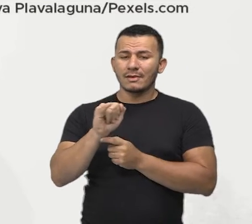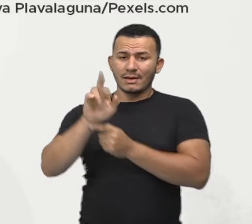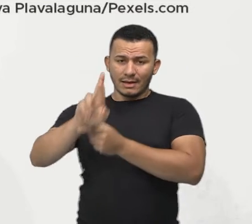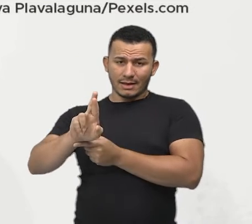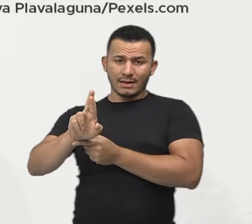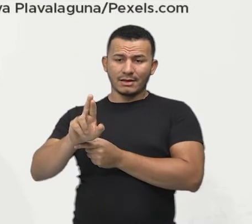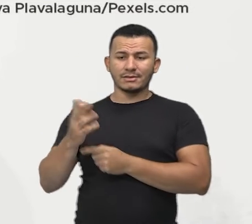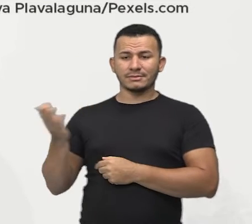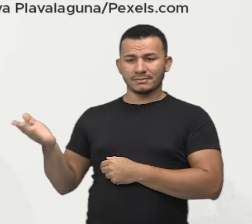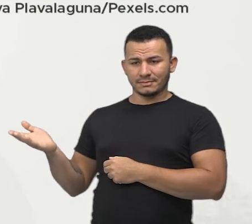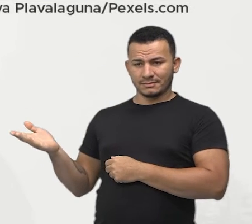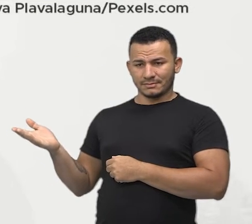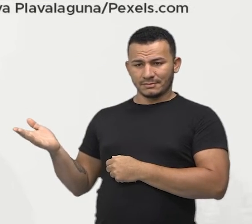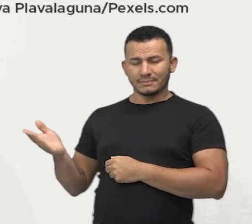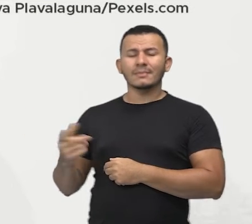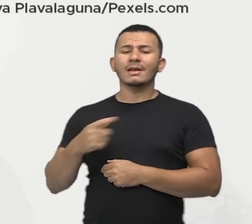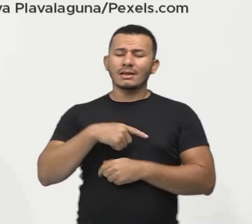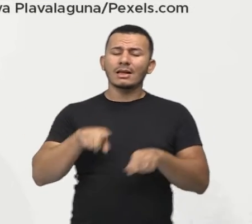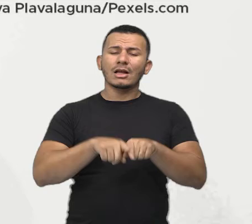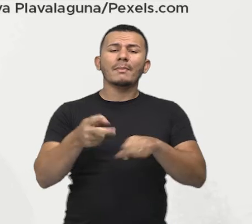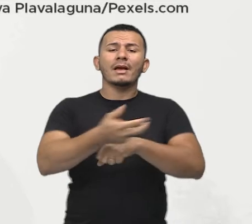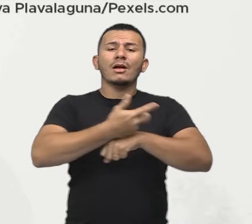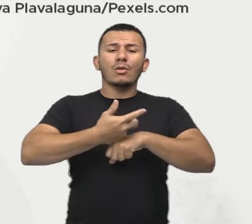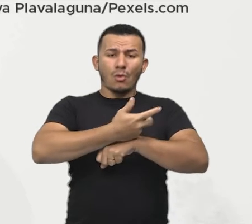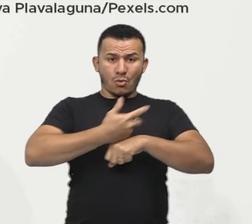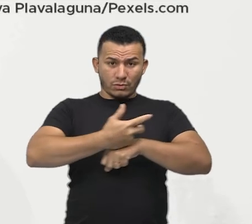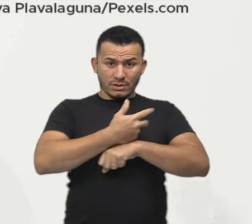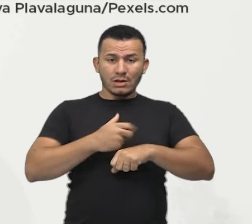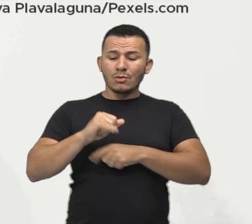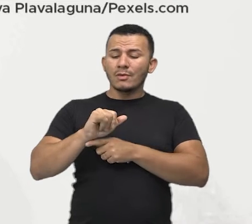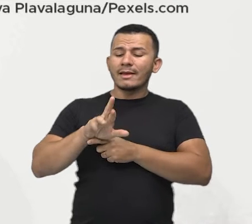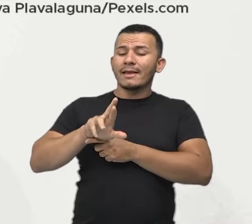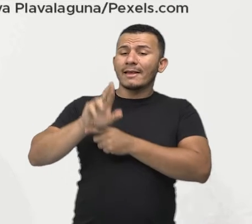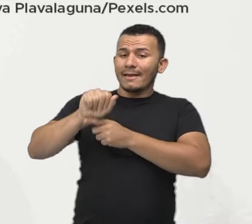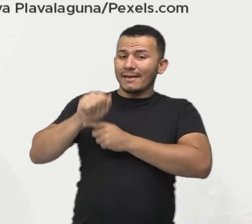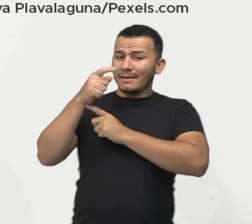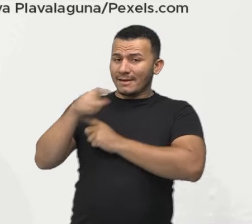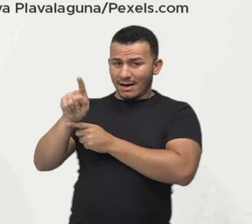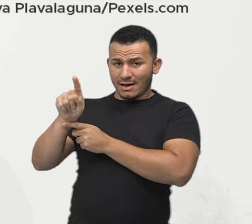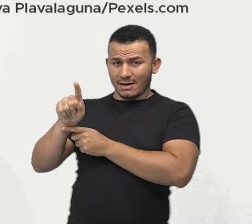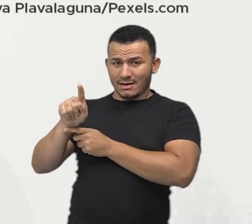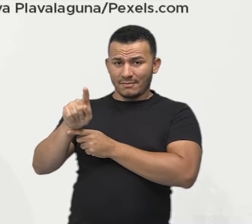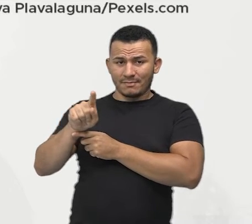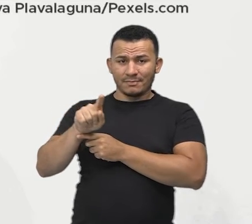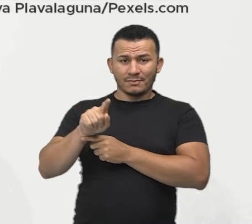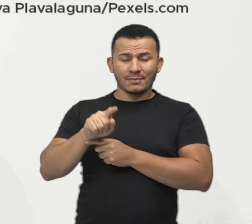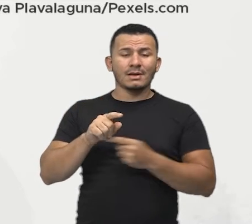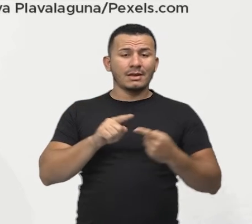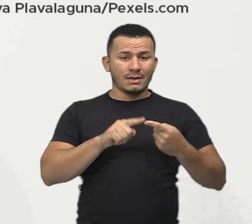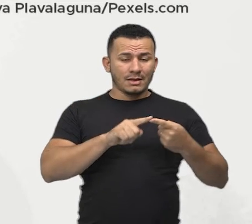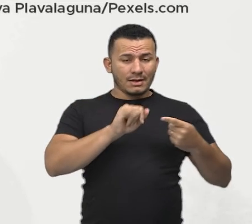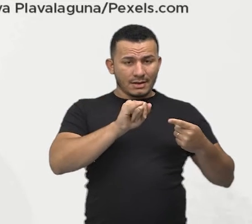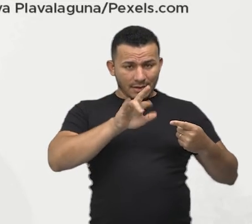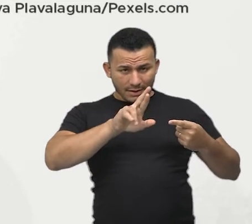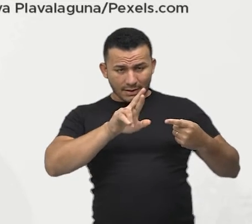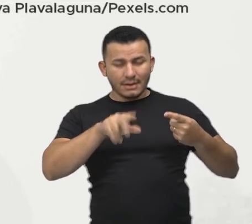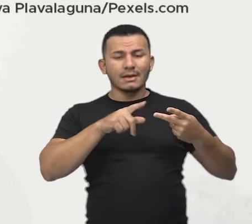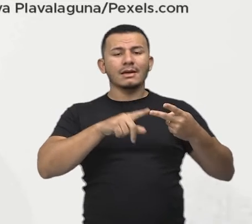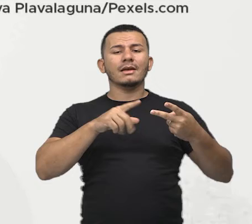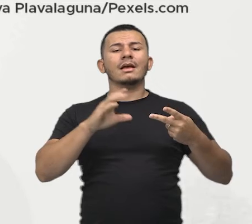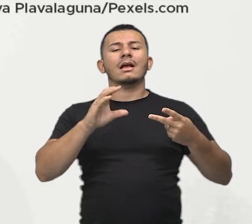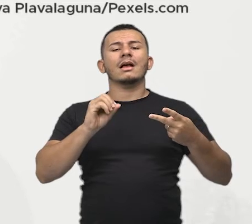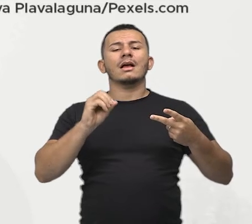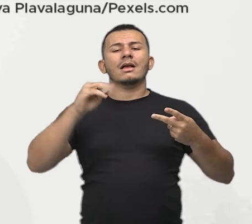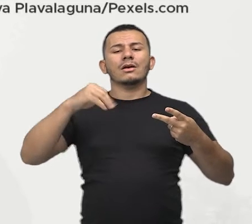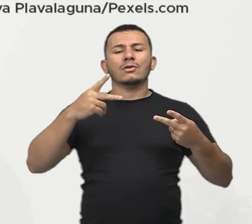ir, certo? Não só do verbo ir, a gente tem uma locução, irá comprar. Olha só, o verbo ir e o verbo comprar,